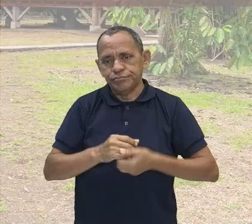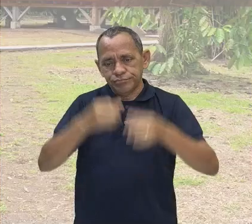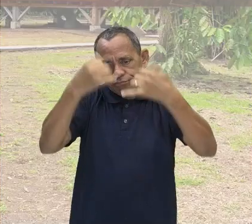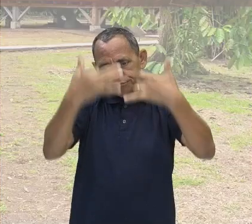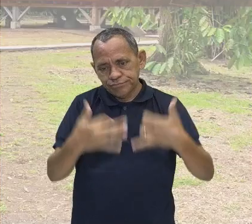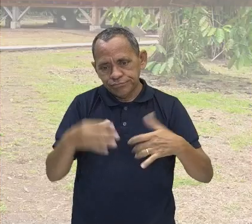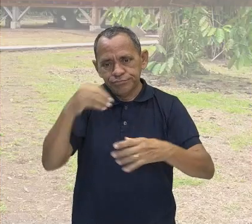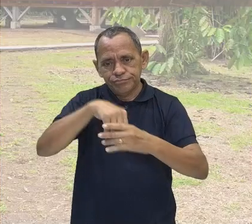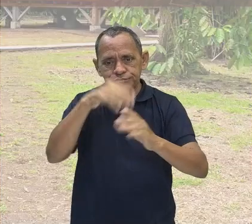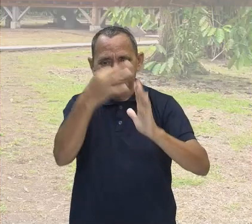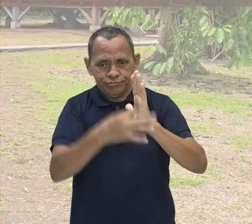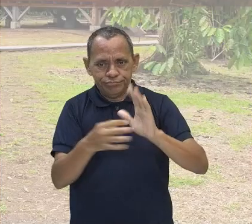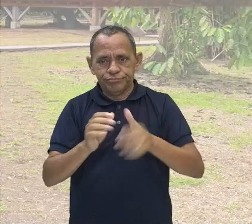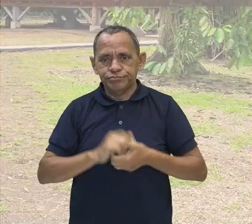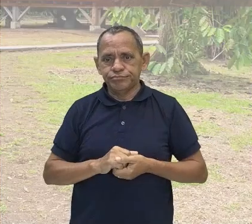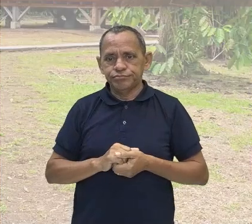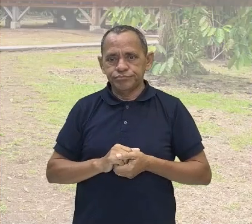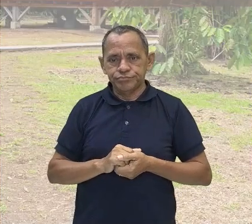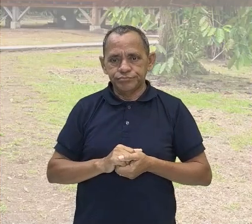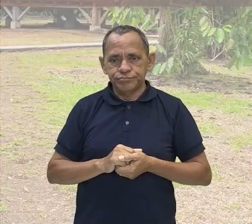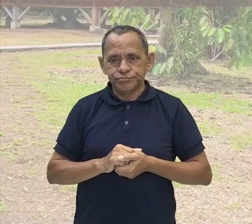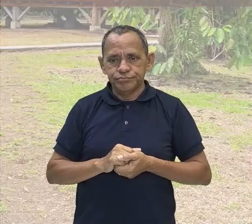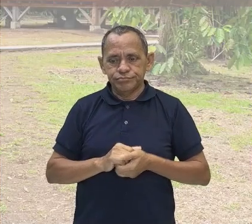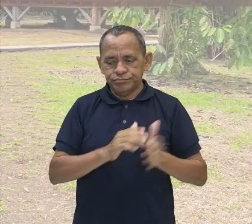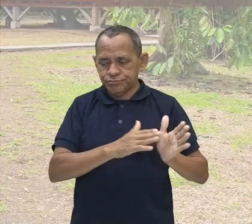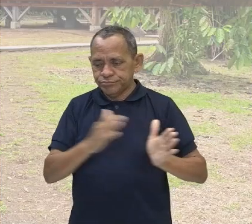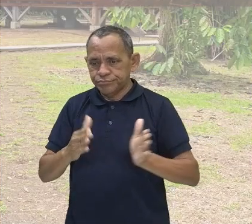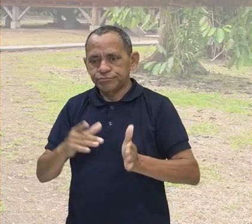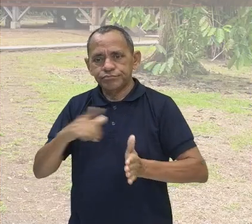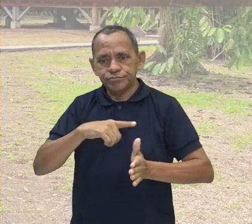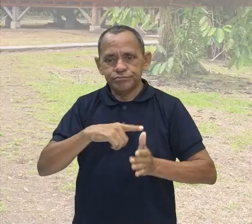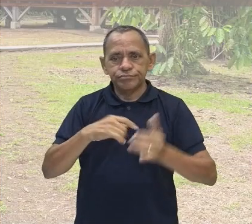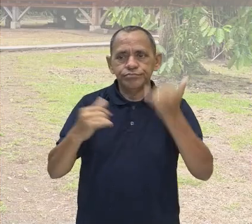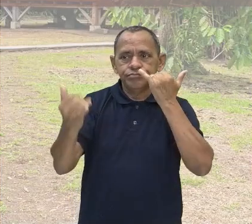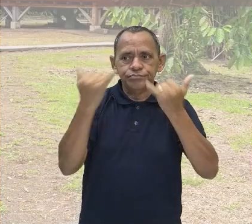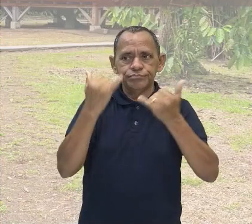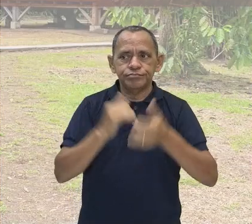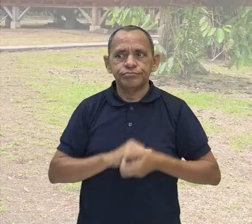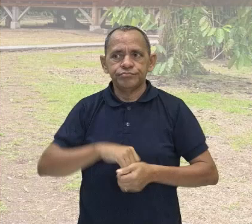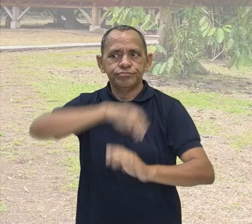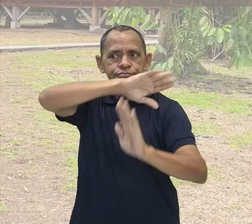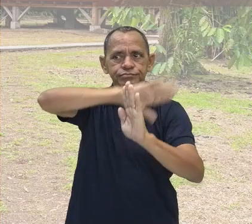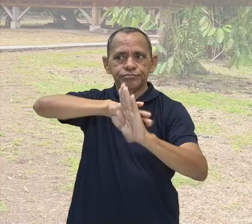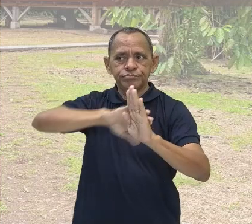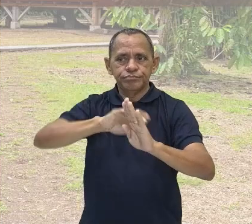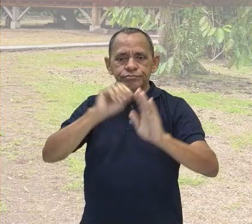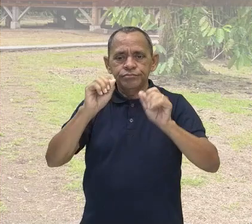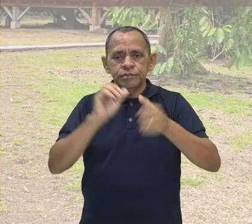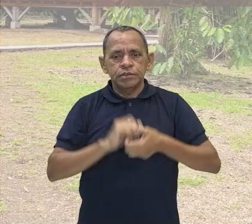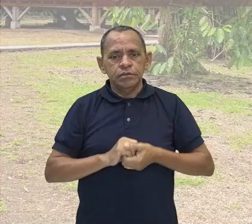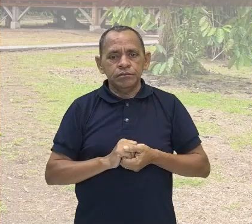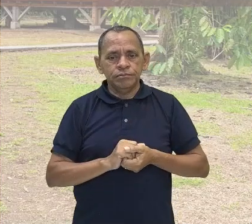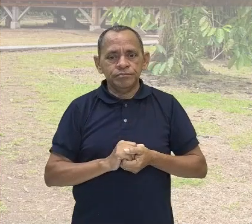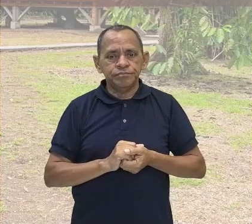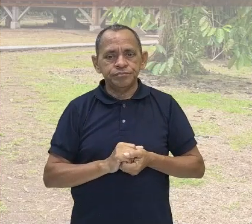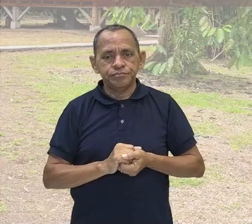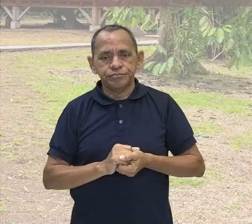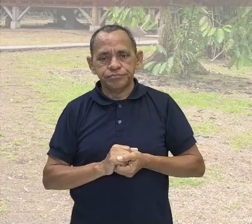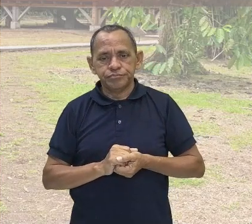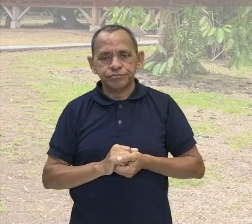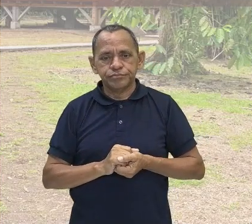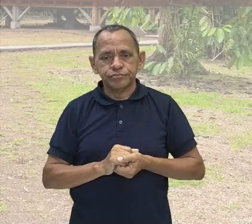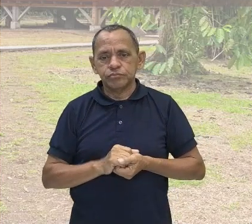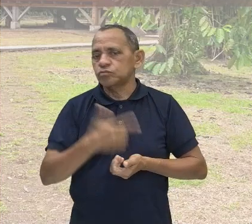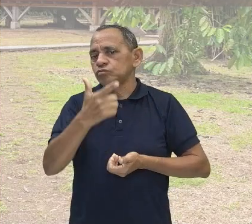textual. Na sequência, informação implícita são aquelas que não estão